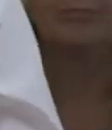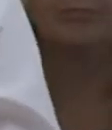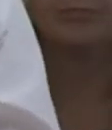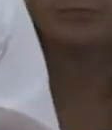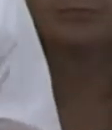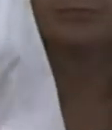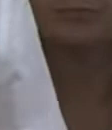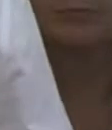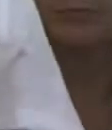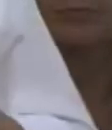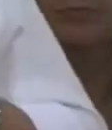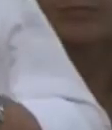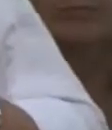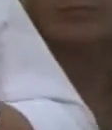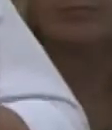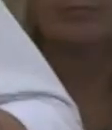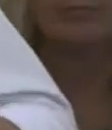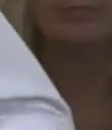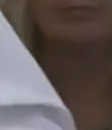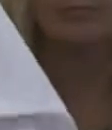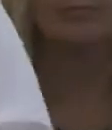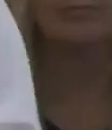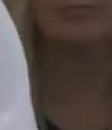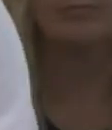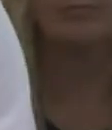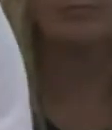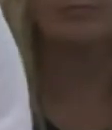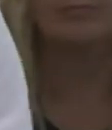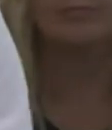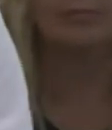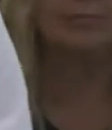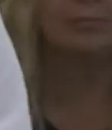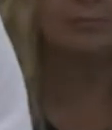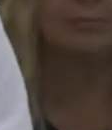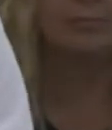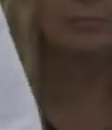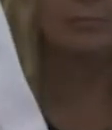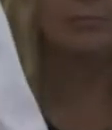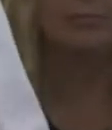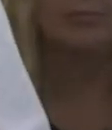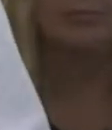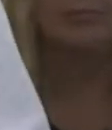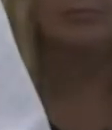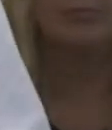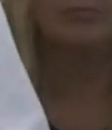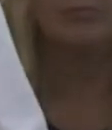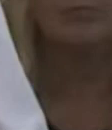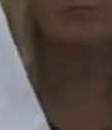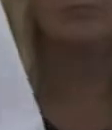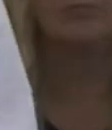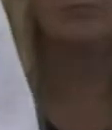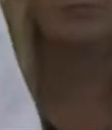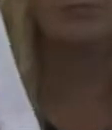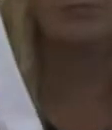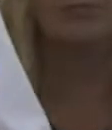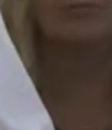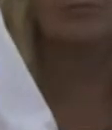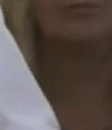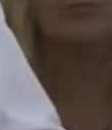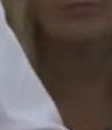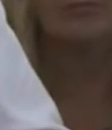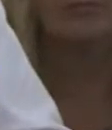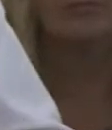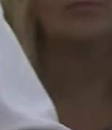companheiro Wilson Nunes Cerqueira, dizer que esse tema é um tema muito rico, de fato, como Vossa